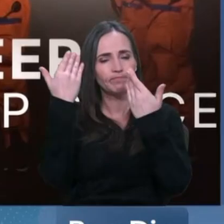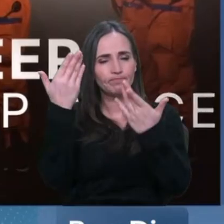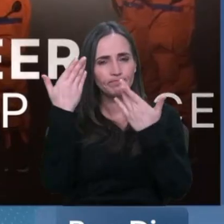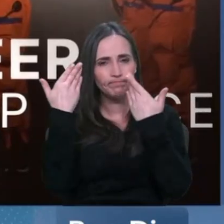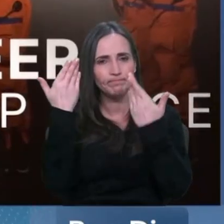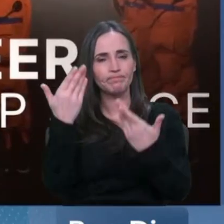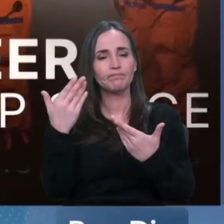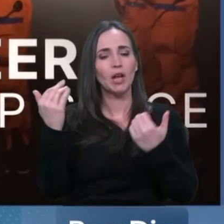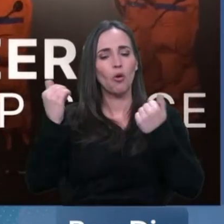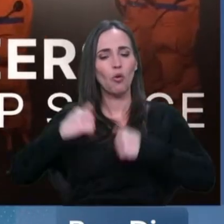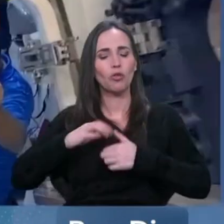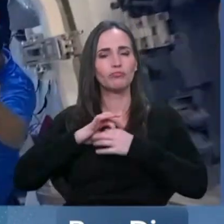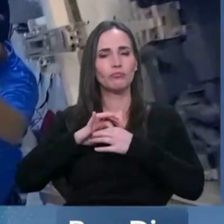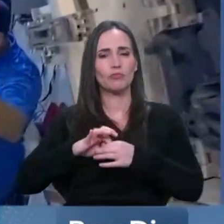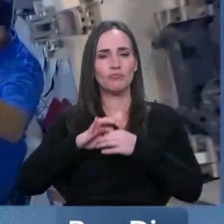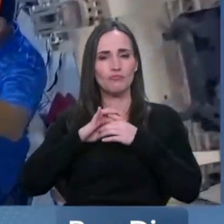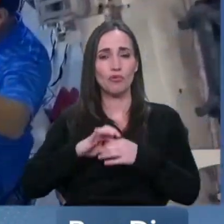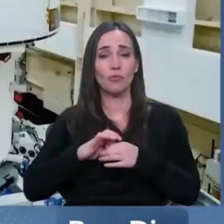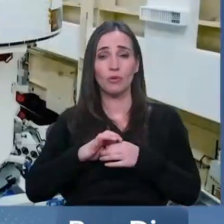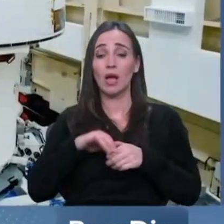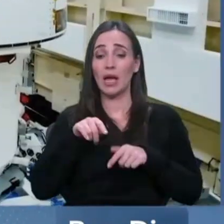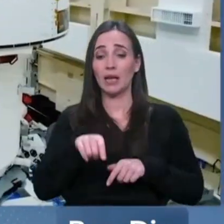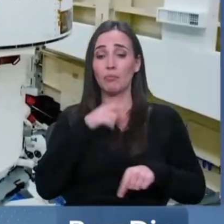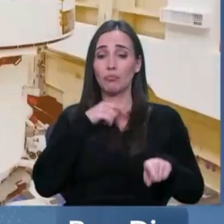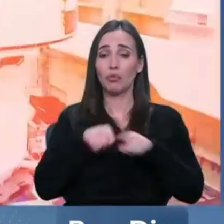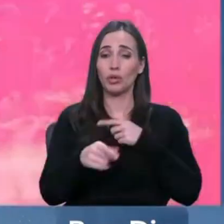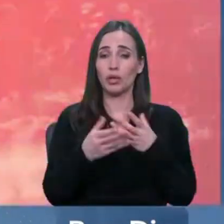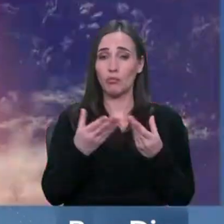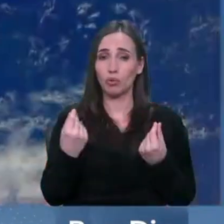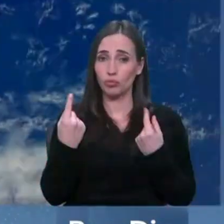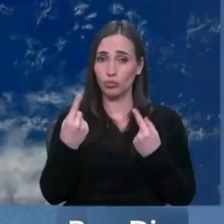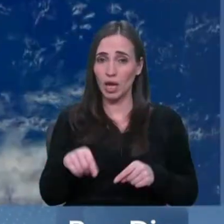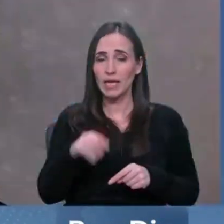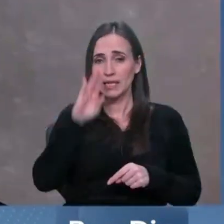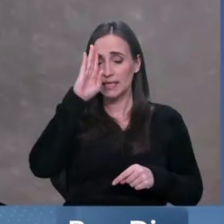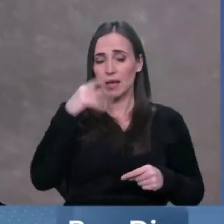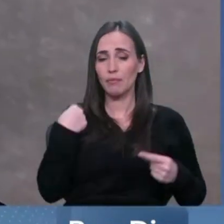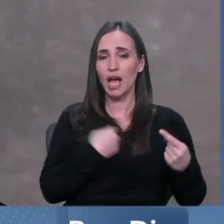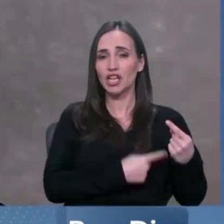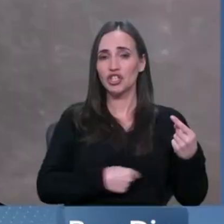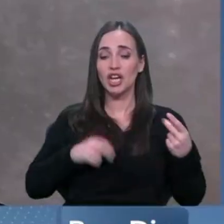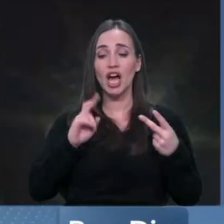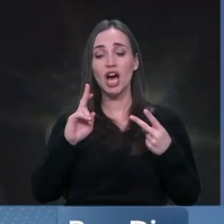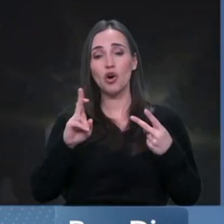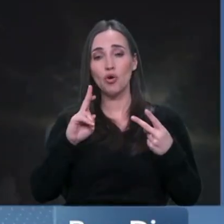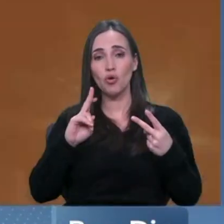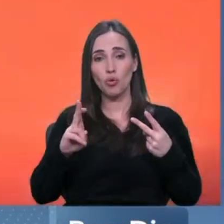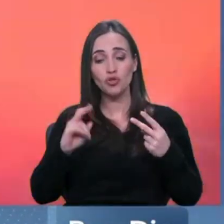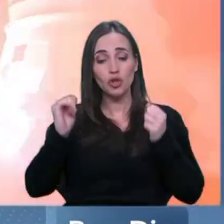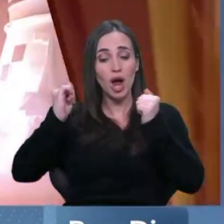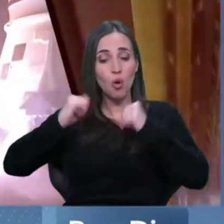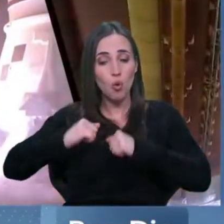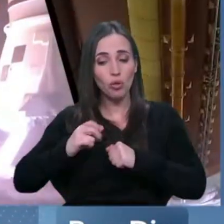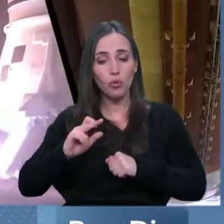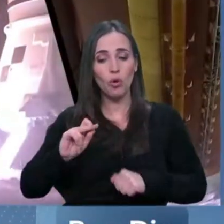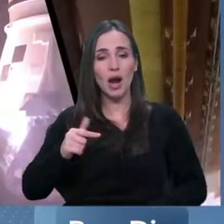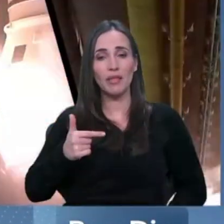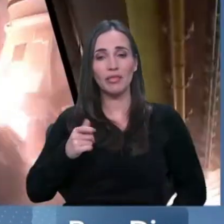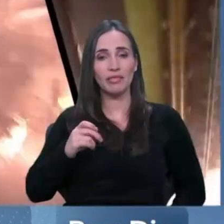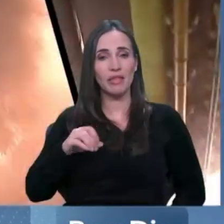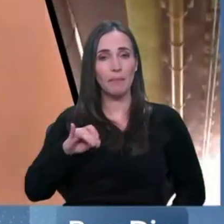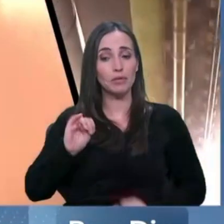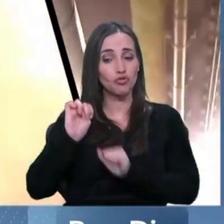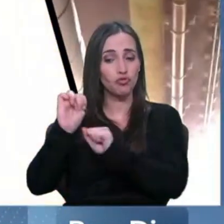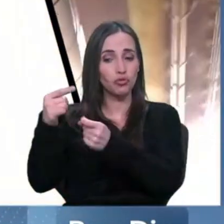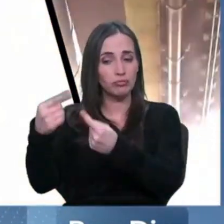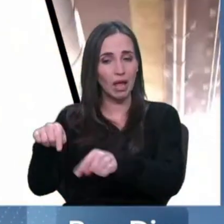de parcerias. Aqui também há muita geopolítica. Sabes que a China, a Rússia também têm os seus próprios acordos Artemis, mas não